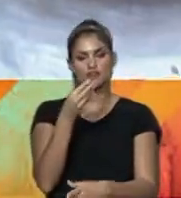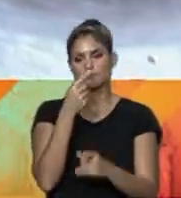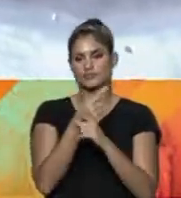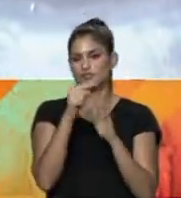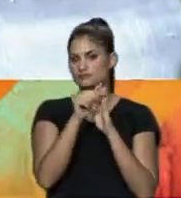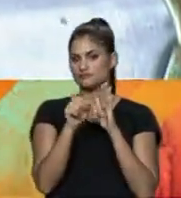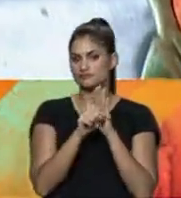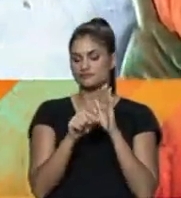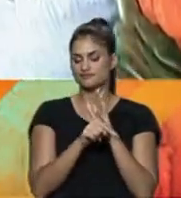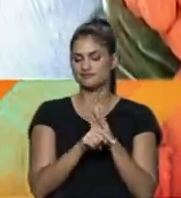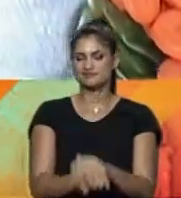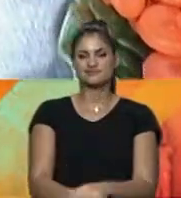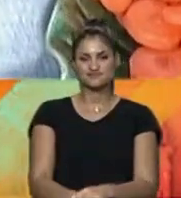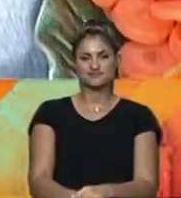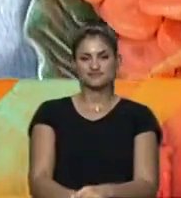que não te importas,